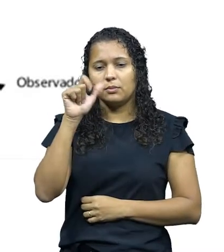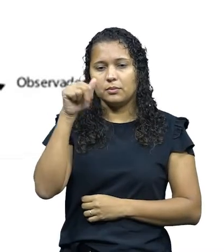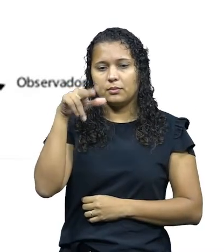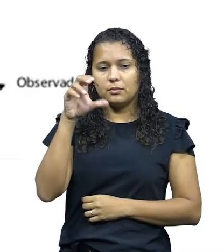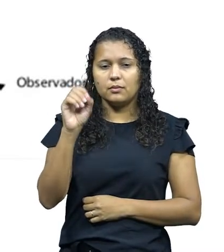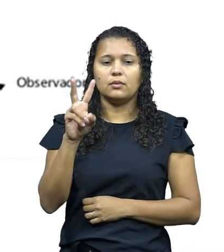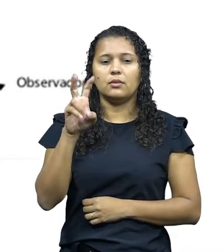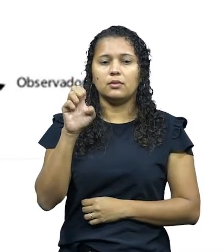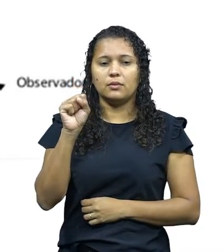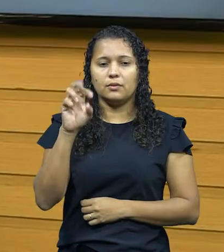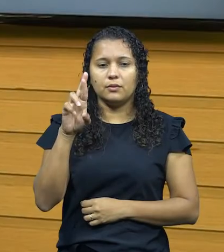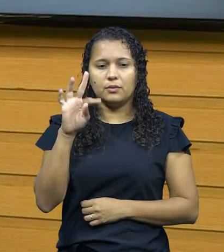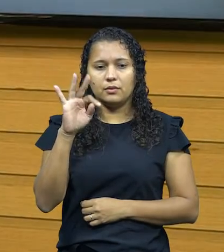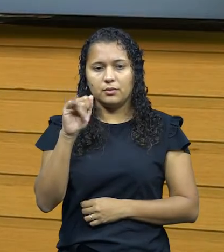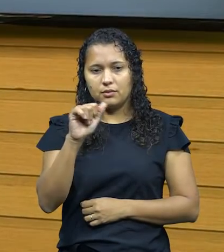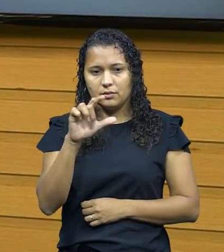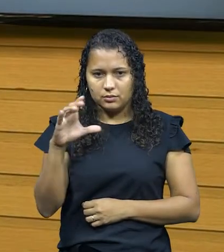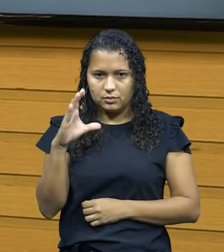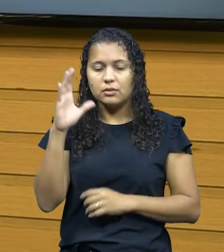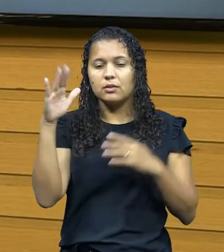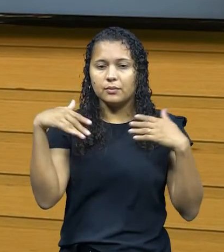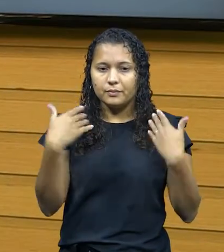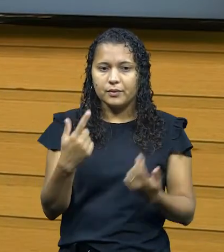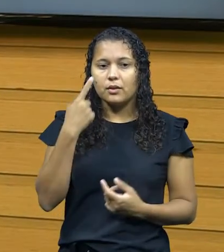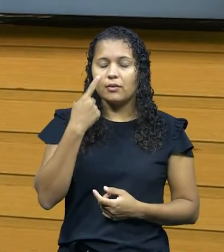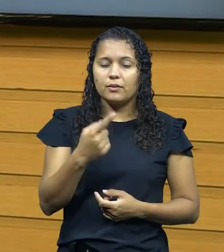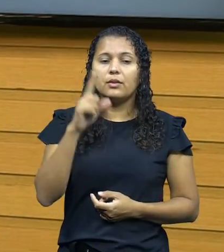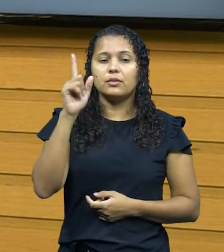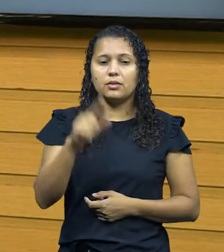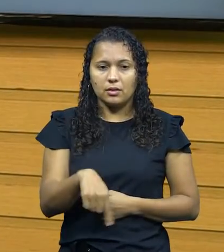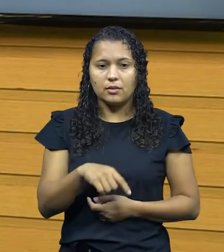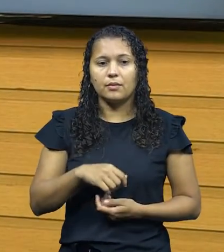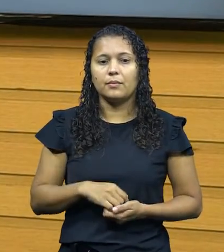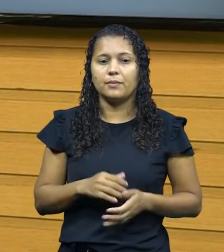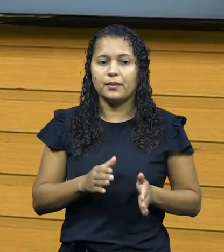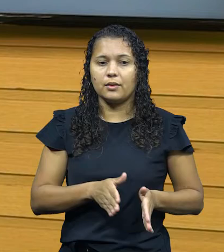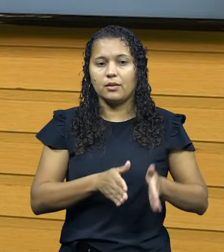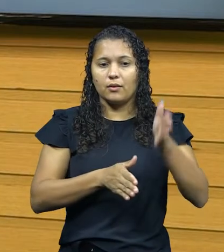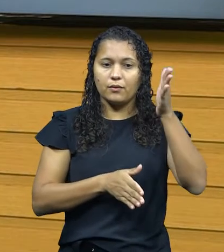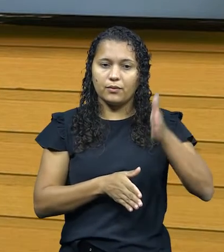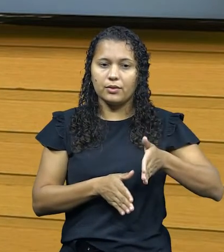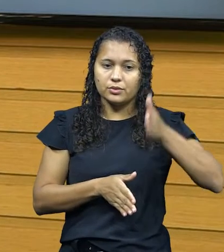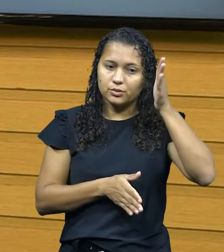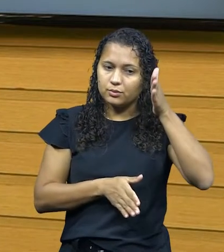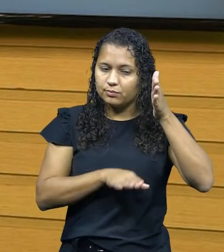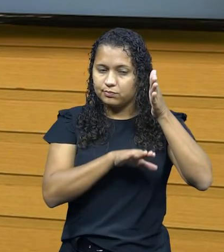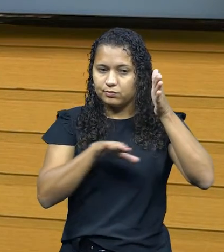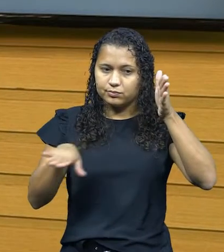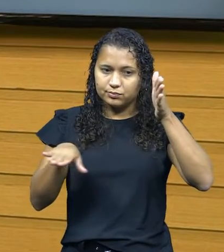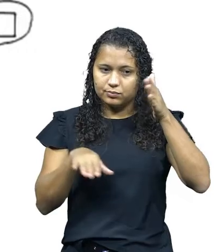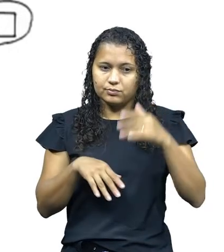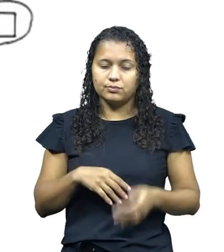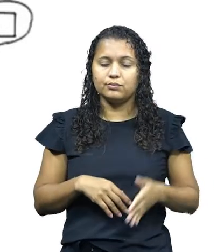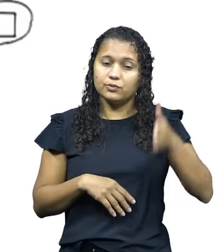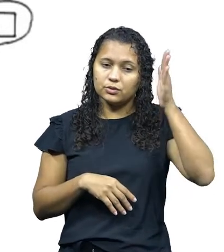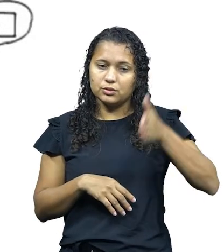no plano vertical. Lembra do diedro que eu apresentei para vocês? Então a gente está vendo aqui o plano vertical do primeiro